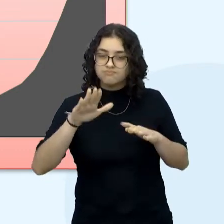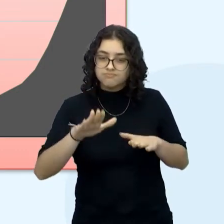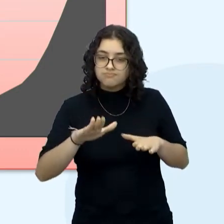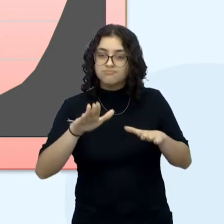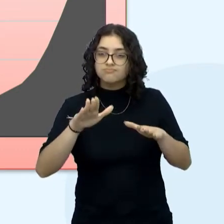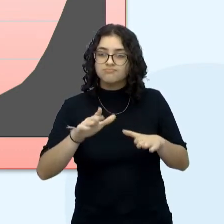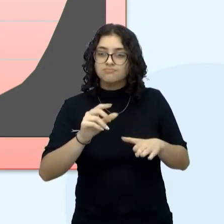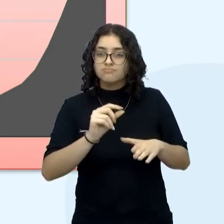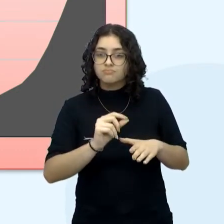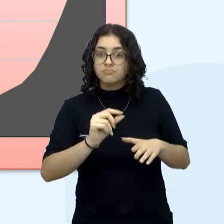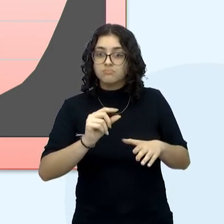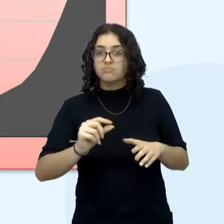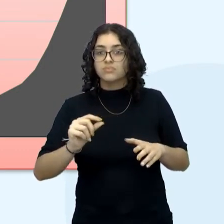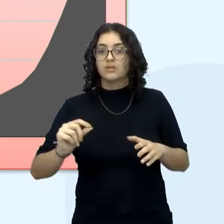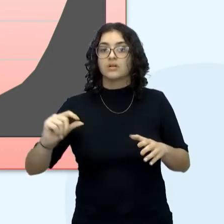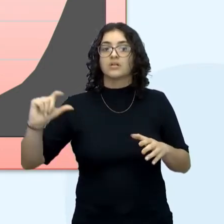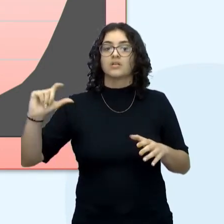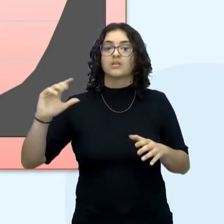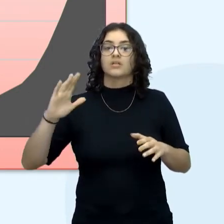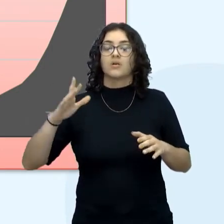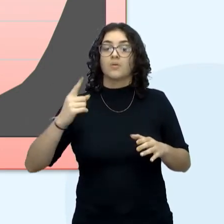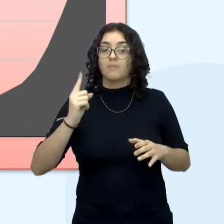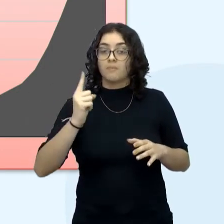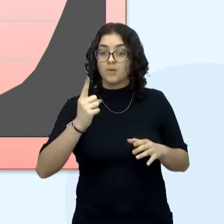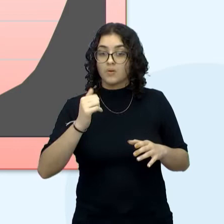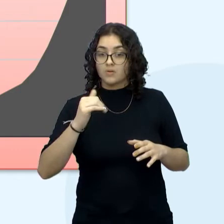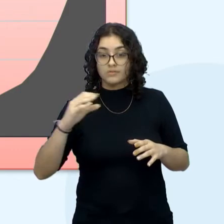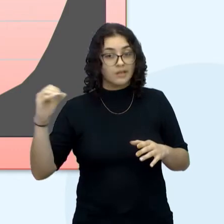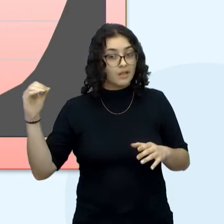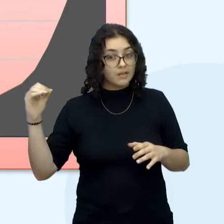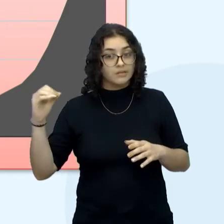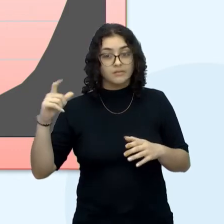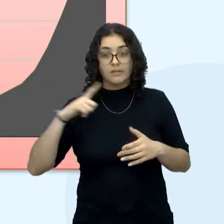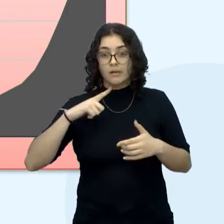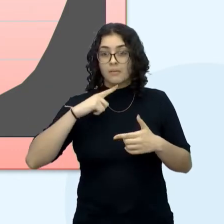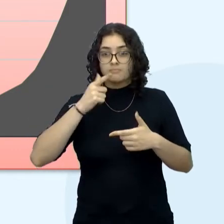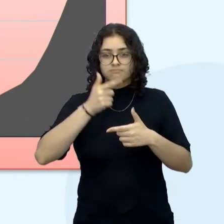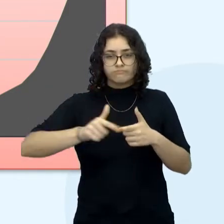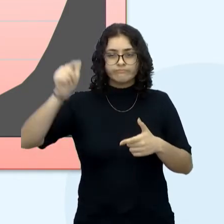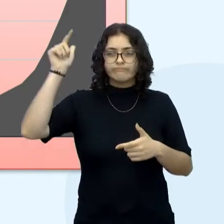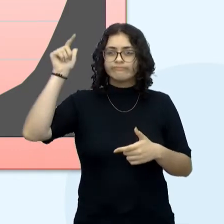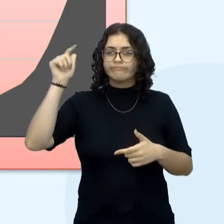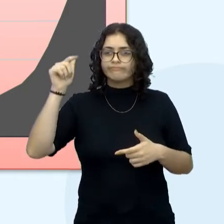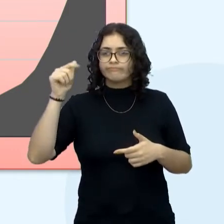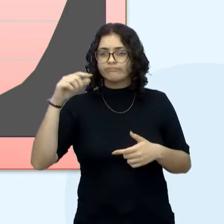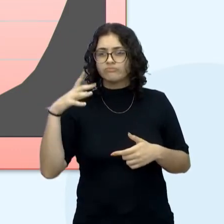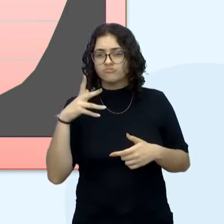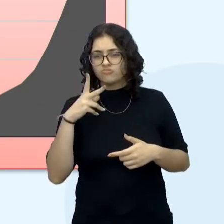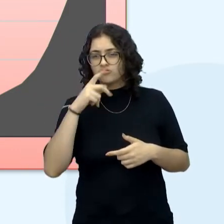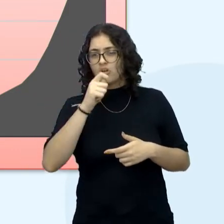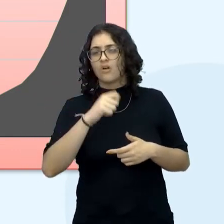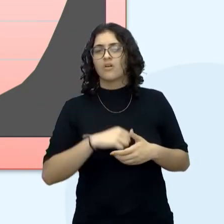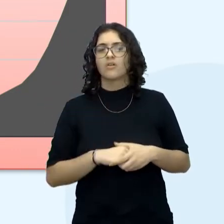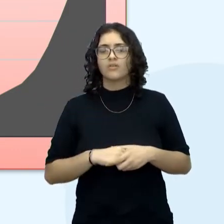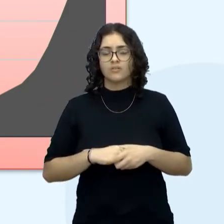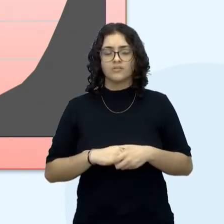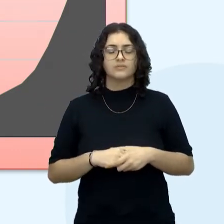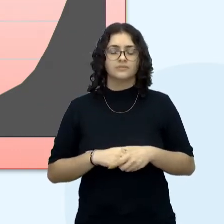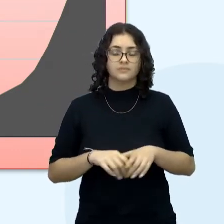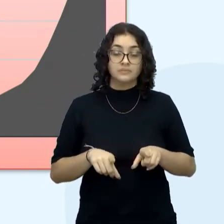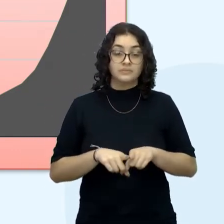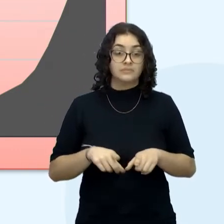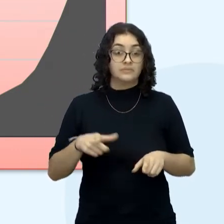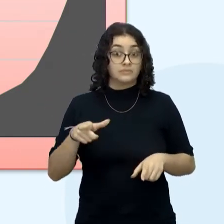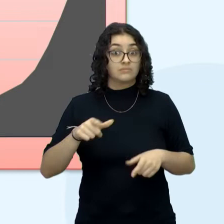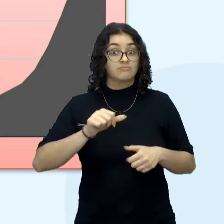foi acontecendo. A partir de 1800 em diante, a gente tem esse boom, esse aumento aí exponencial, esse aumento